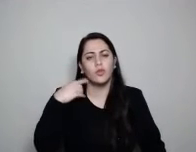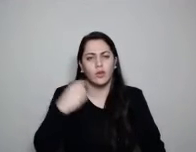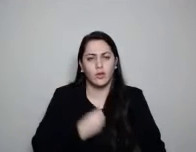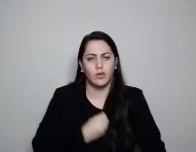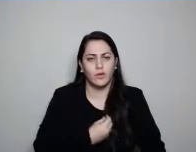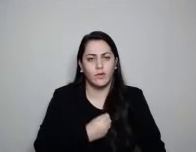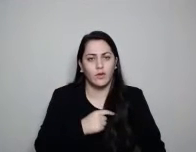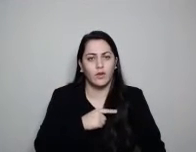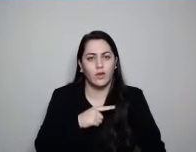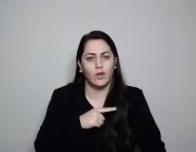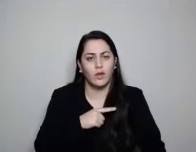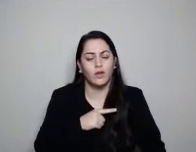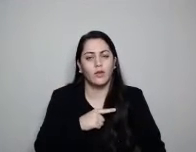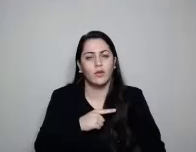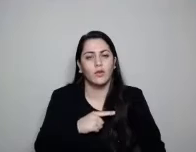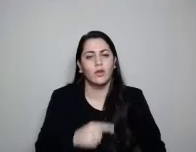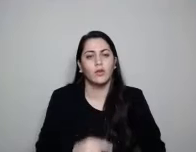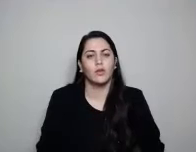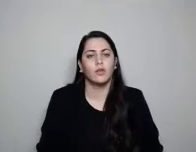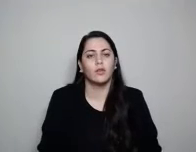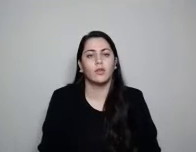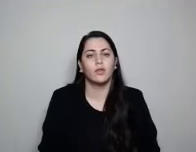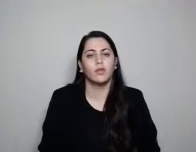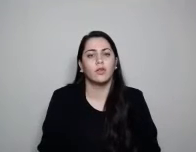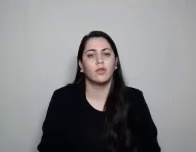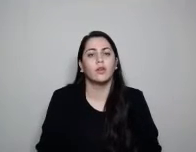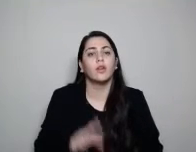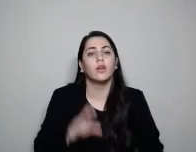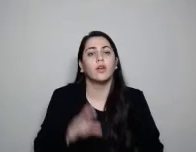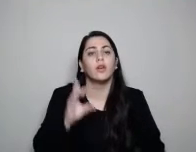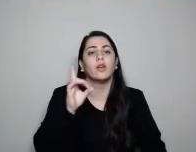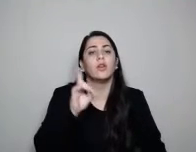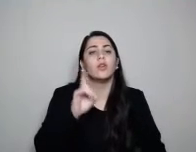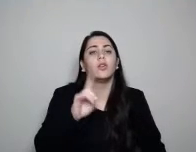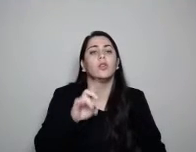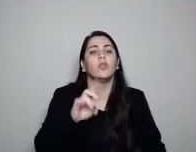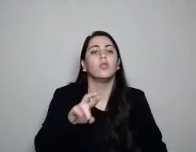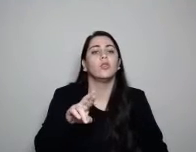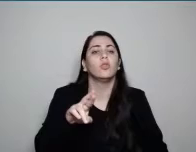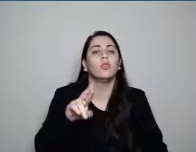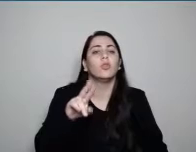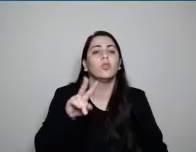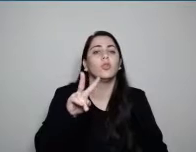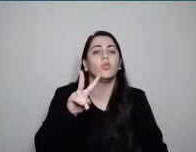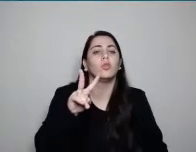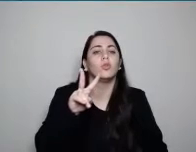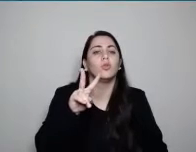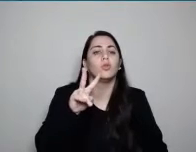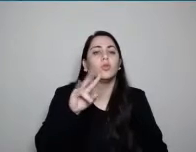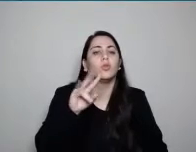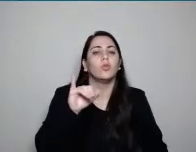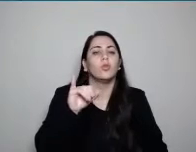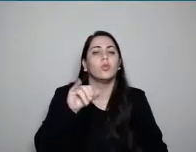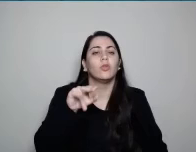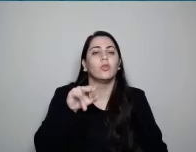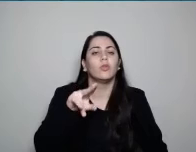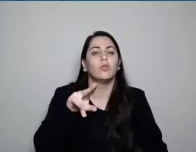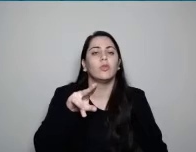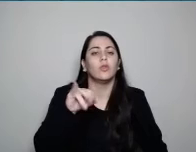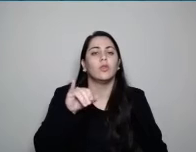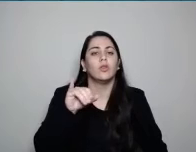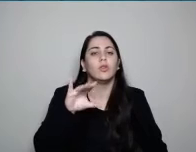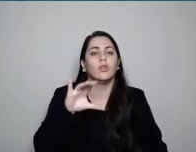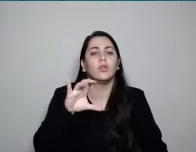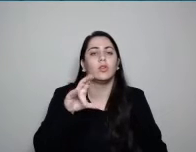ser Vinícius, doutor Vinícius Vasconcelos, para falar por ela. Pois não, doutor, pode falar. Trata-se de um contrato de